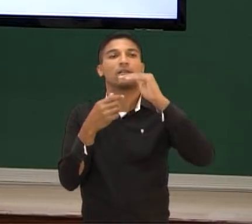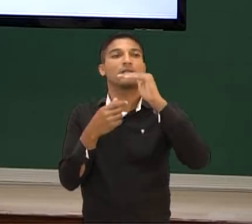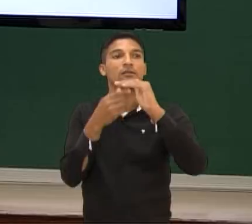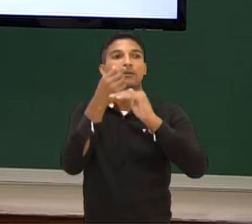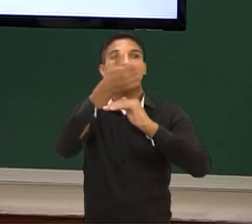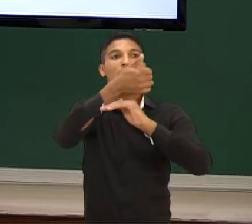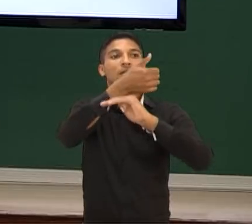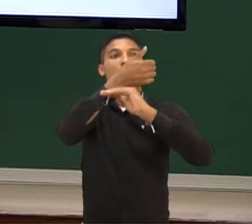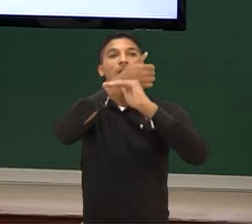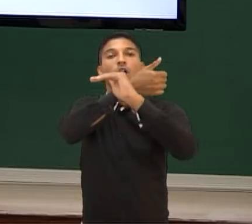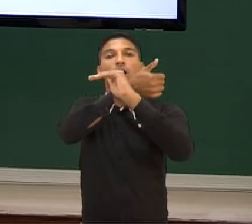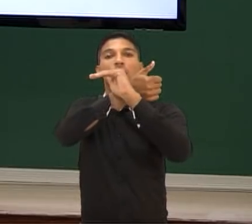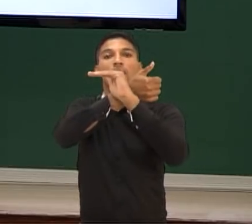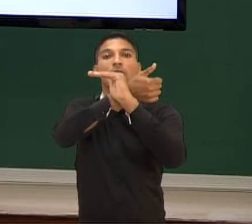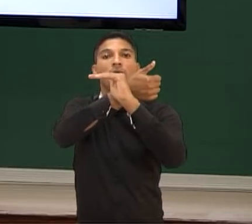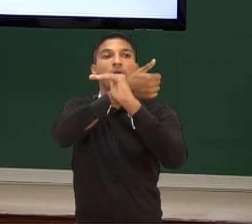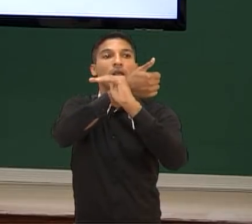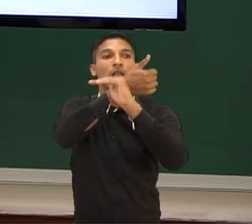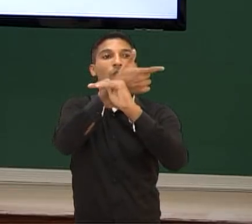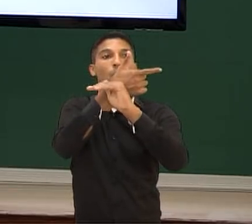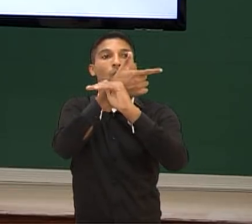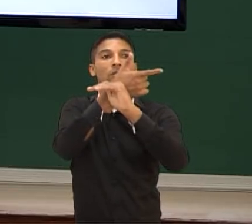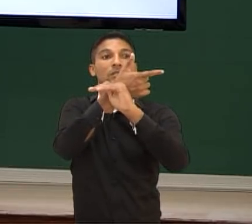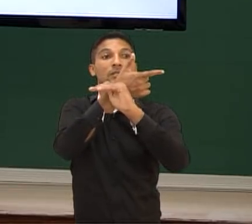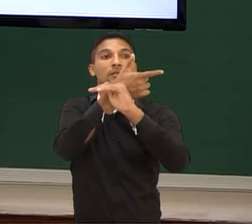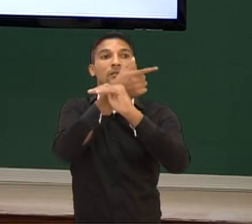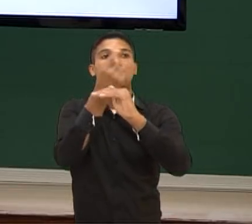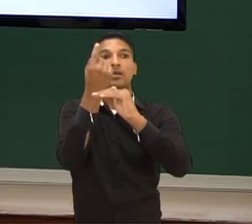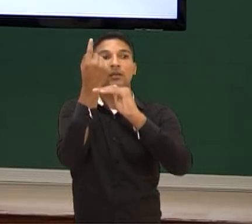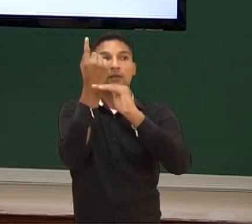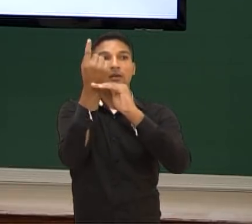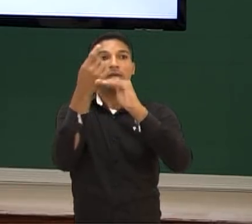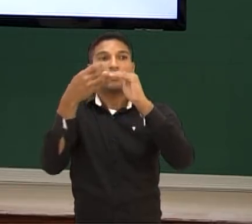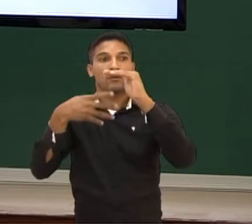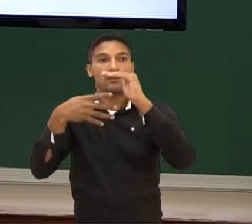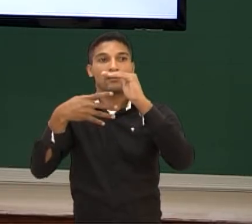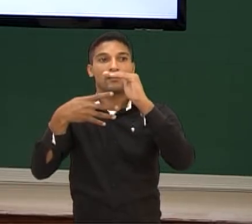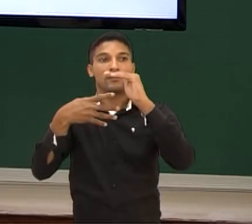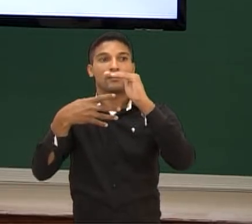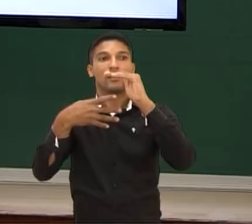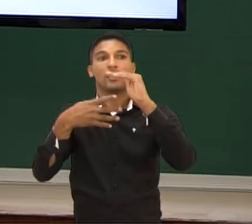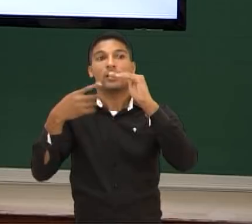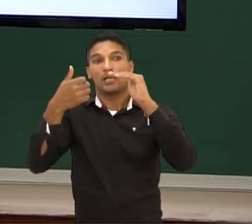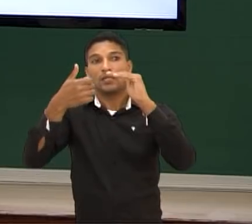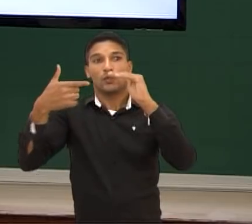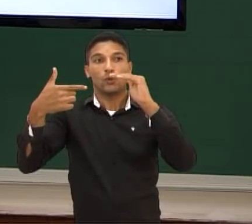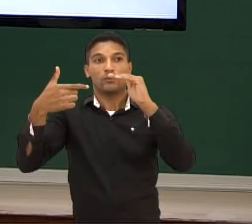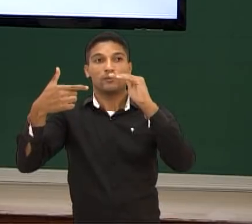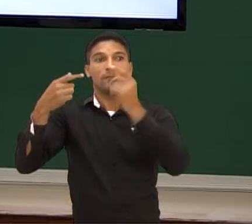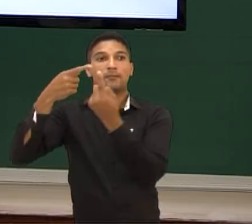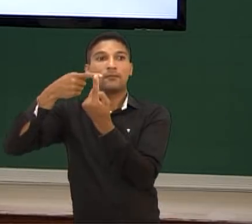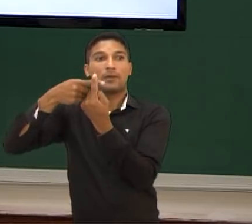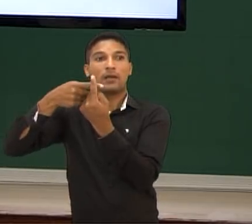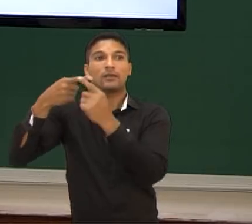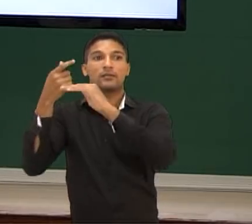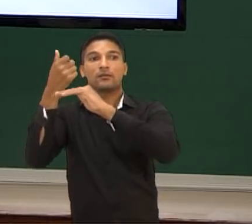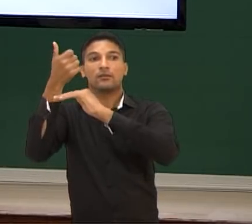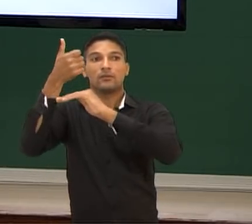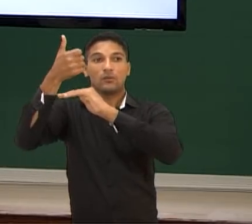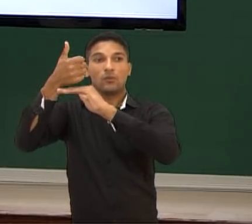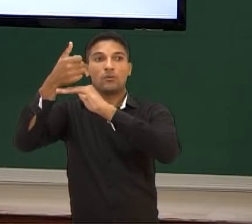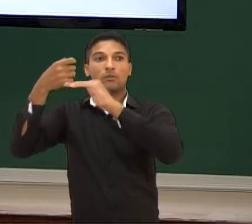1/4. 12 inteiros mais a parte fracionária, 1/4. 1/4 vocês também sabem